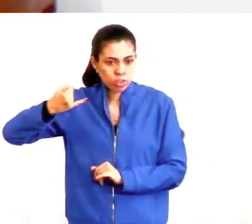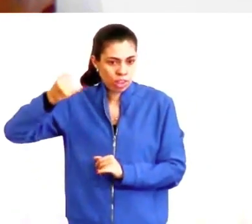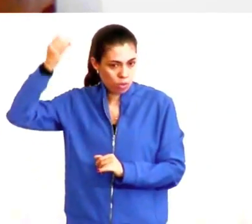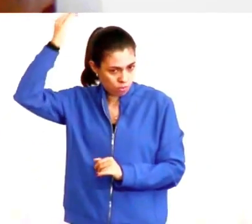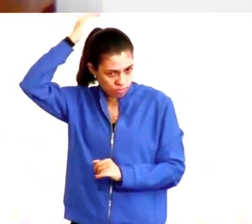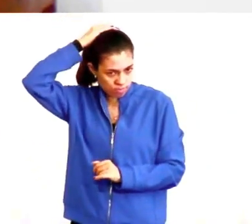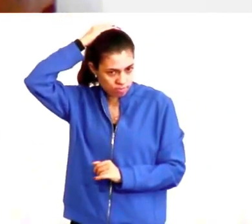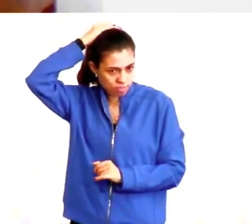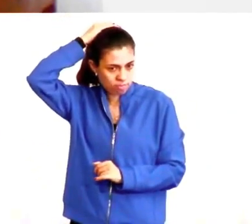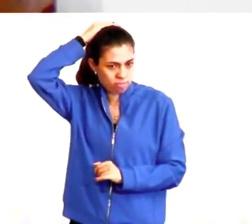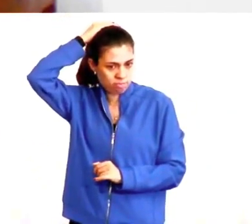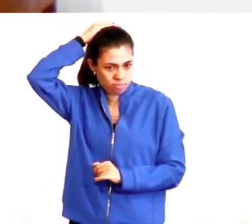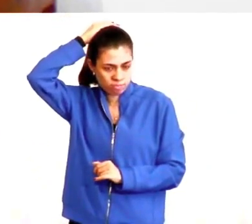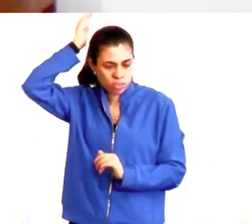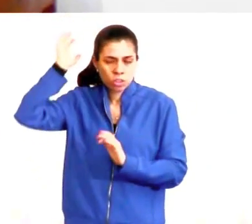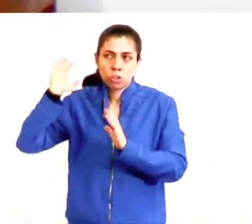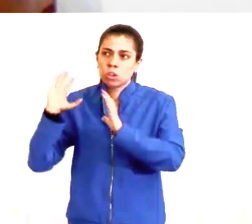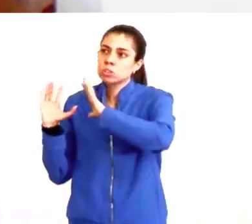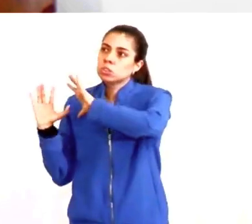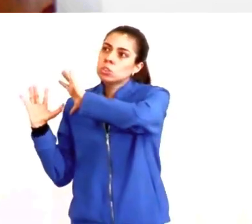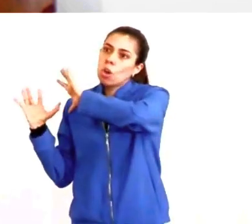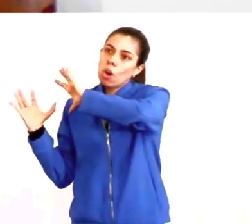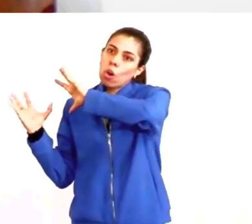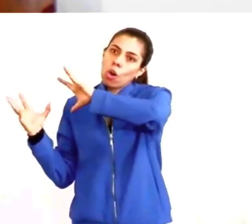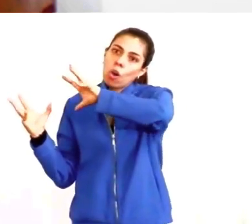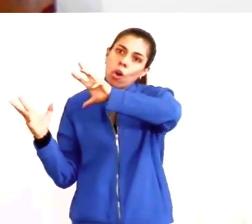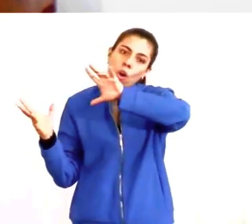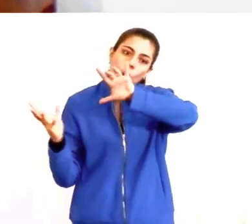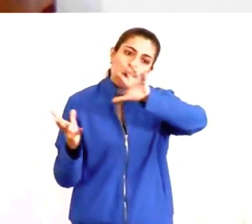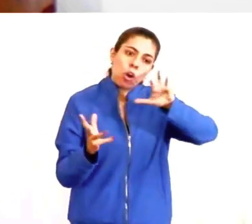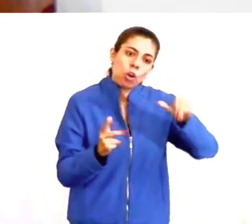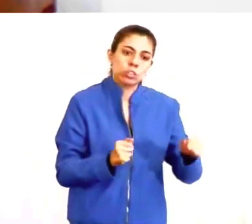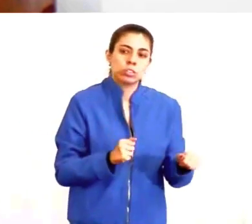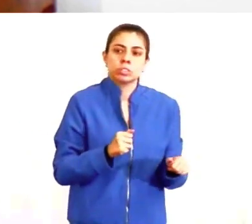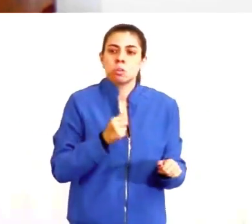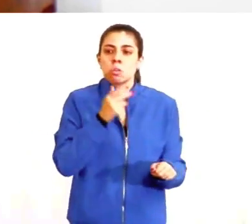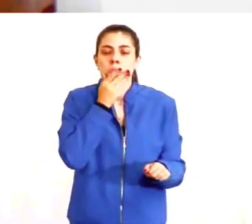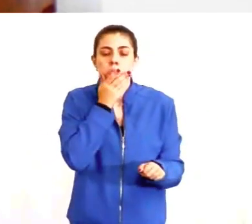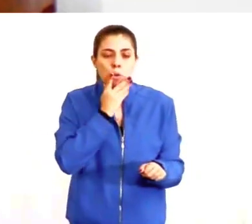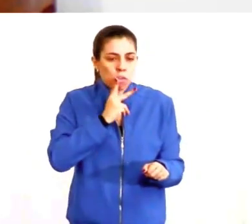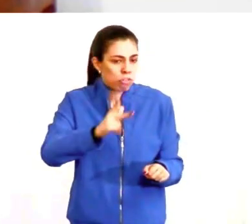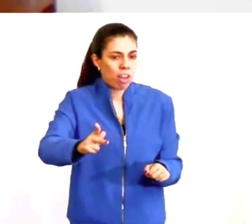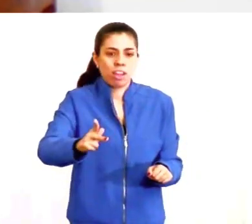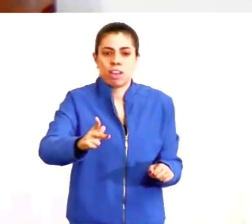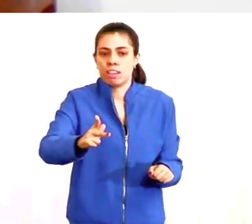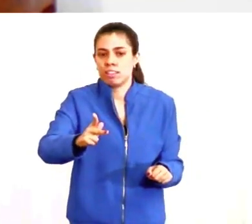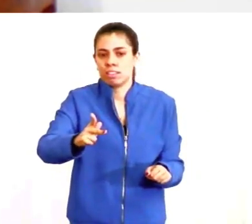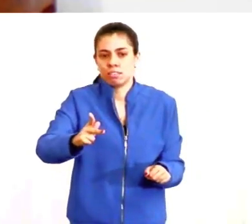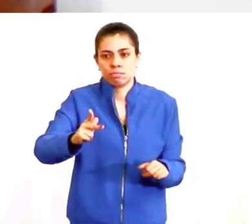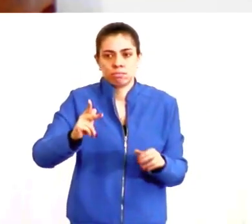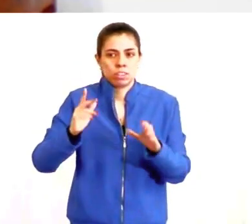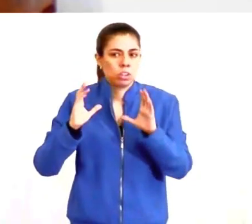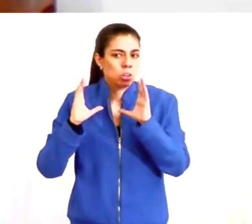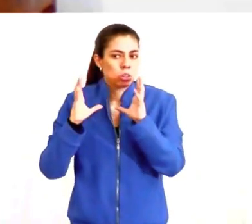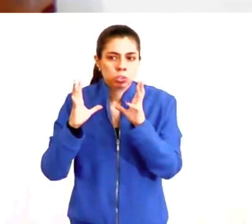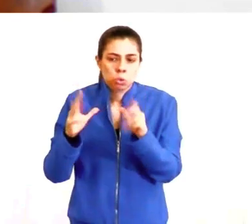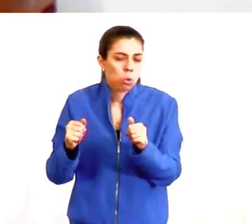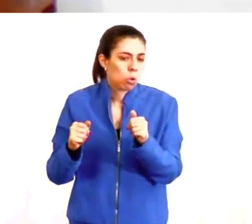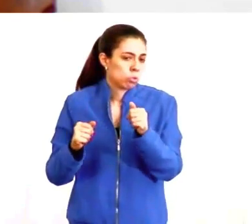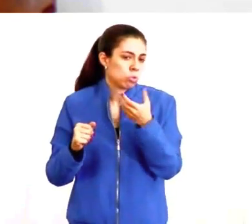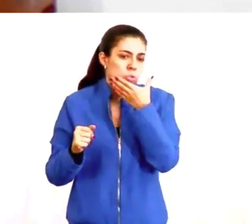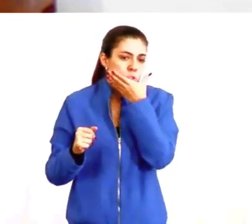foram enterrados nos chamados santos lugares. Moisés ficou em Pisga, não pôde passar para a